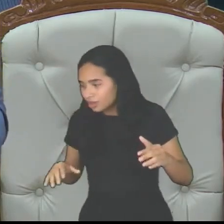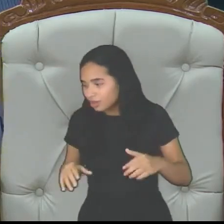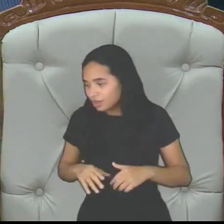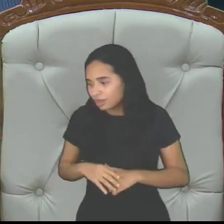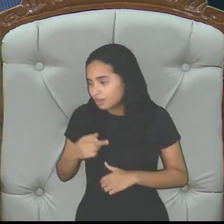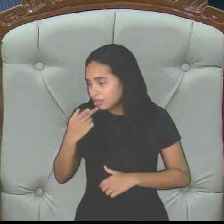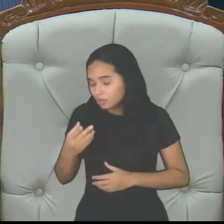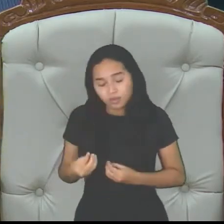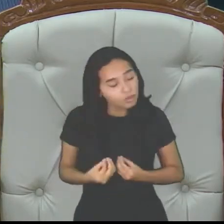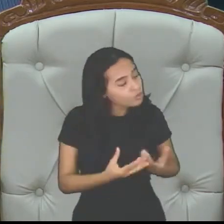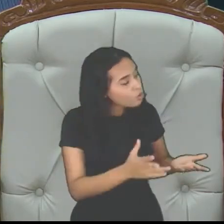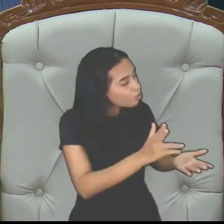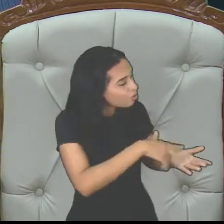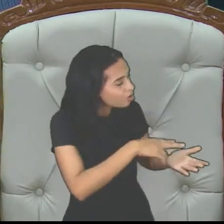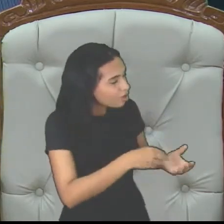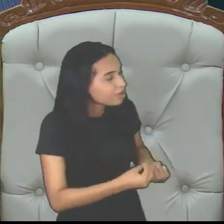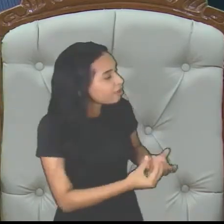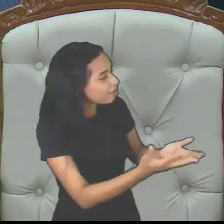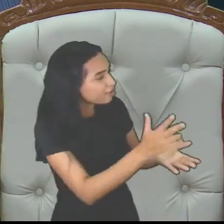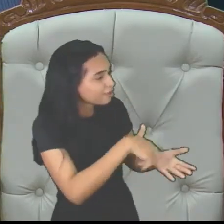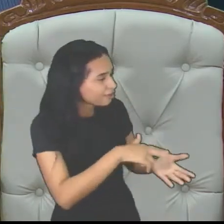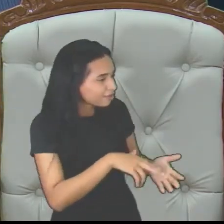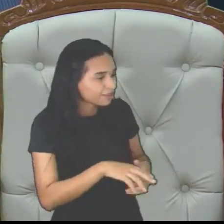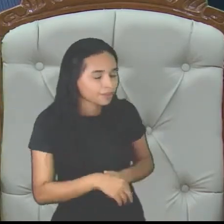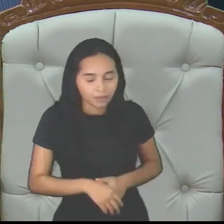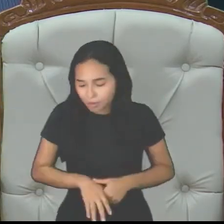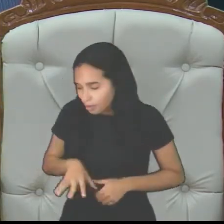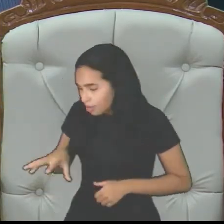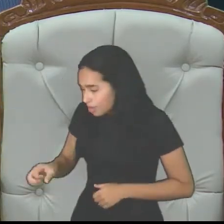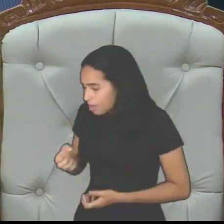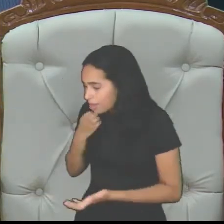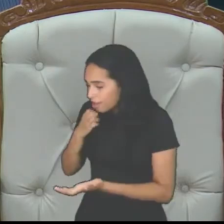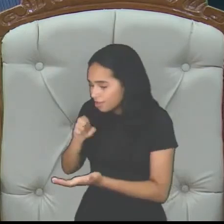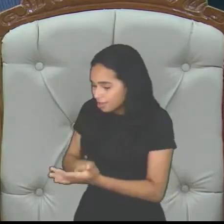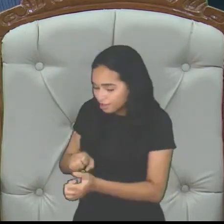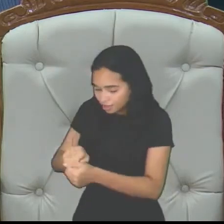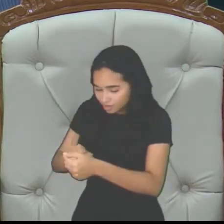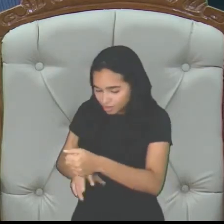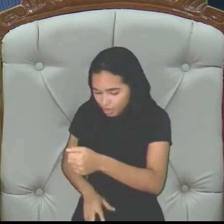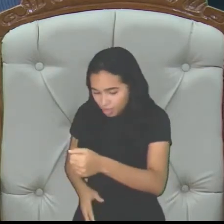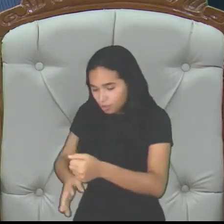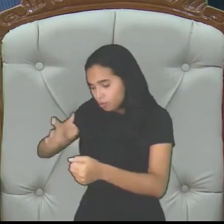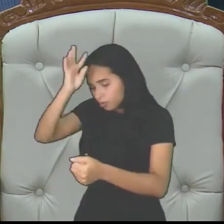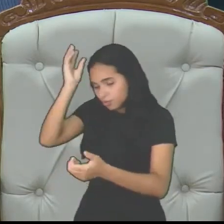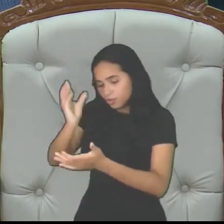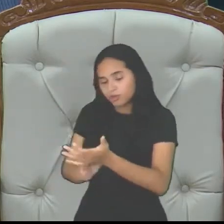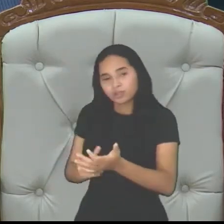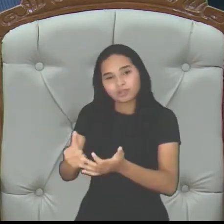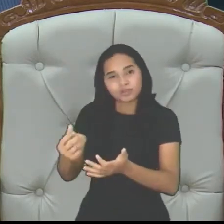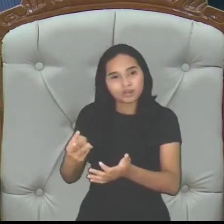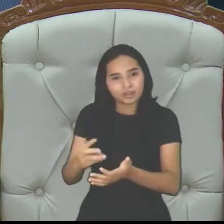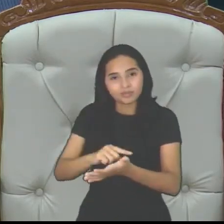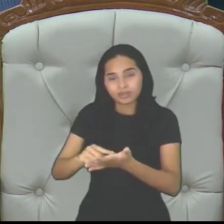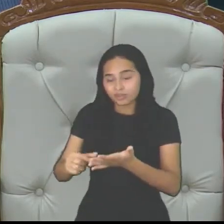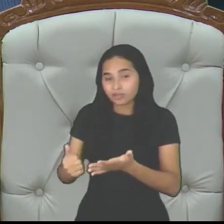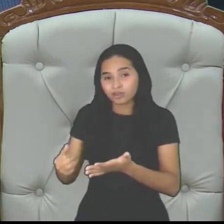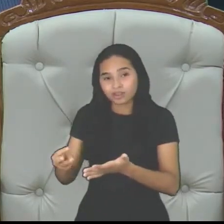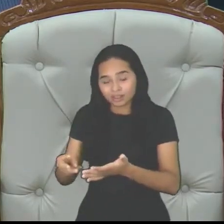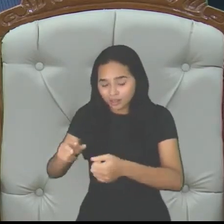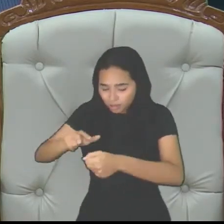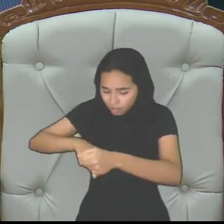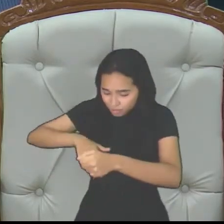lê. E ele pega a Epístola aos Romanos, capítulo 13, versículo 13, e lê. E dali por